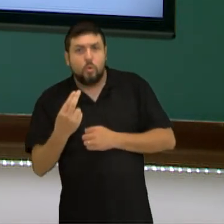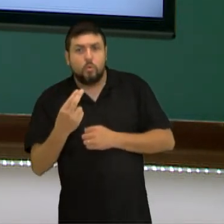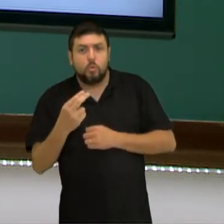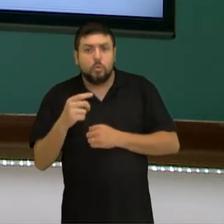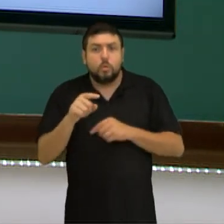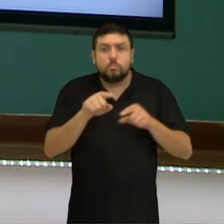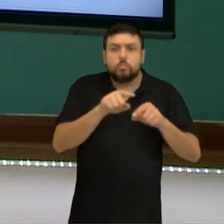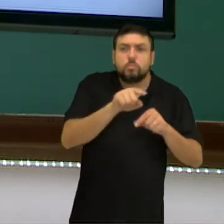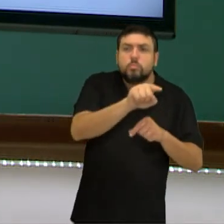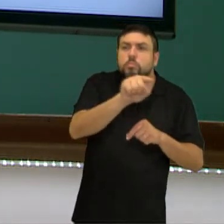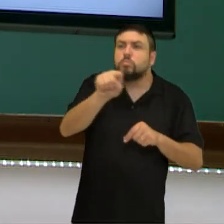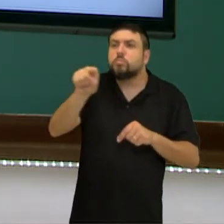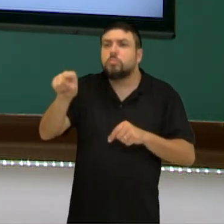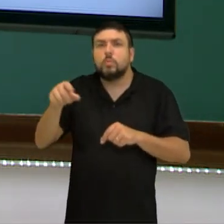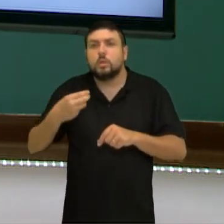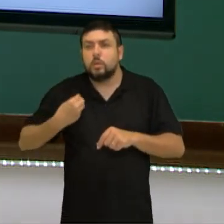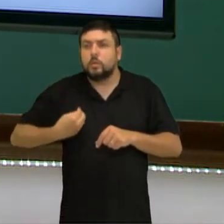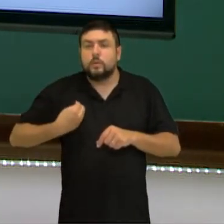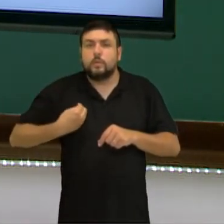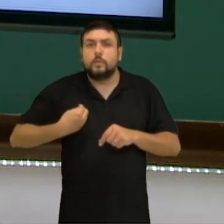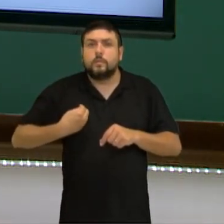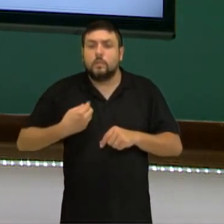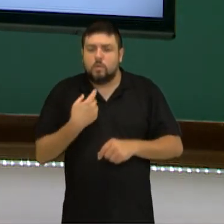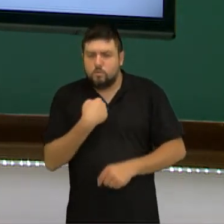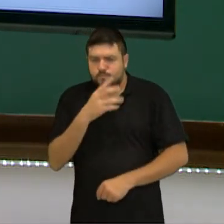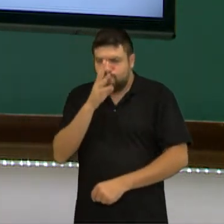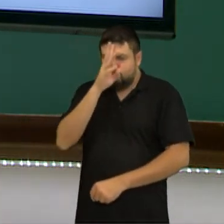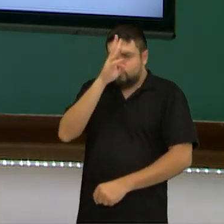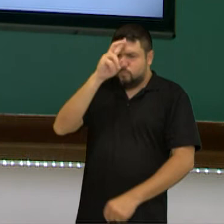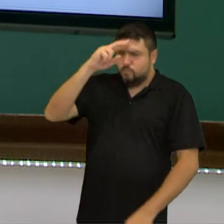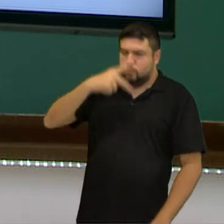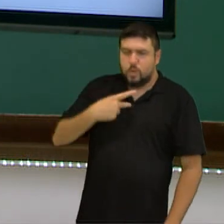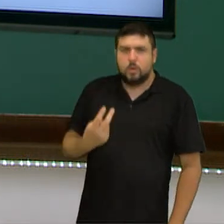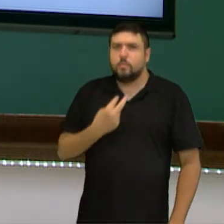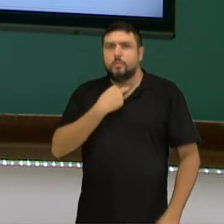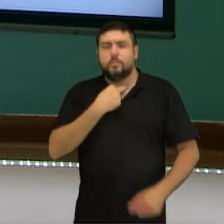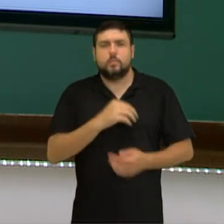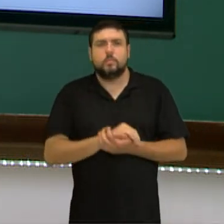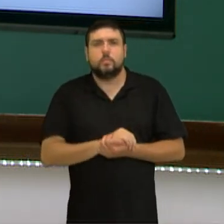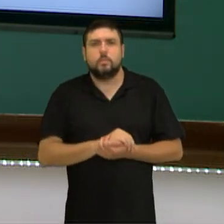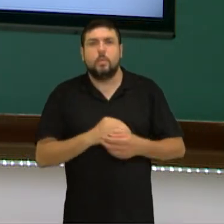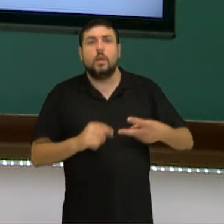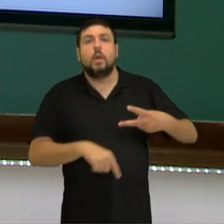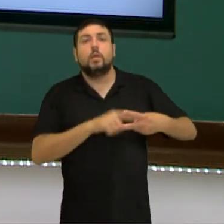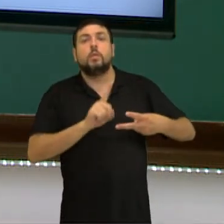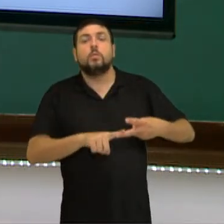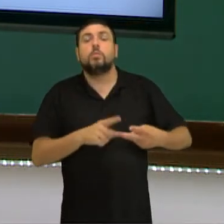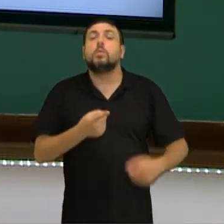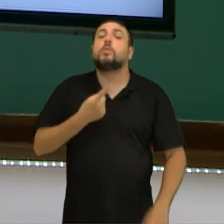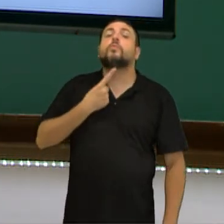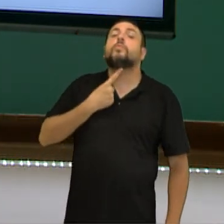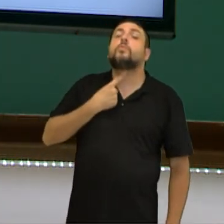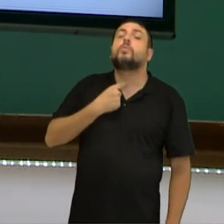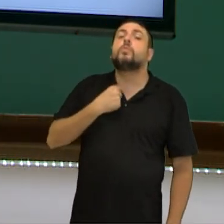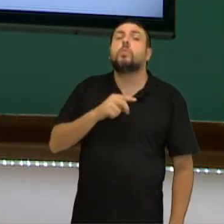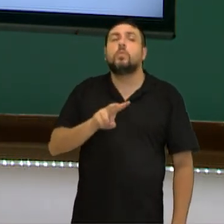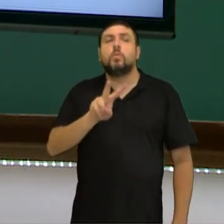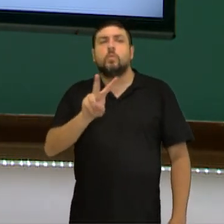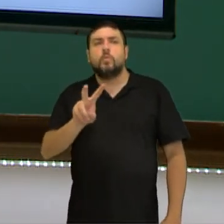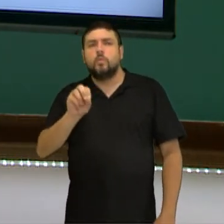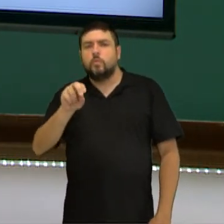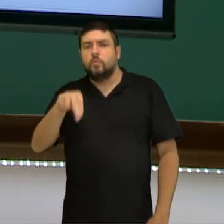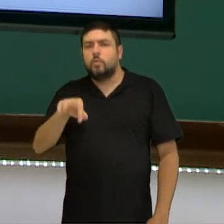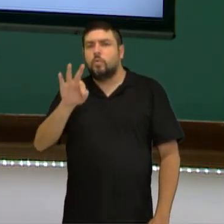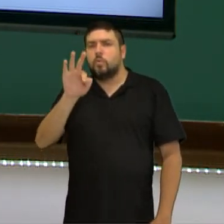também existem e você reconhece isso. Ainda, ser dotado de vontade. O que quer dizer isso?